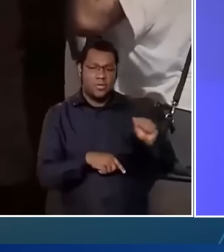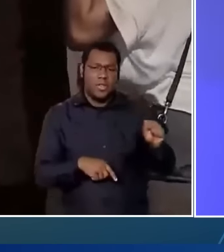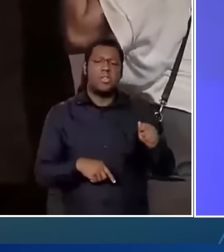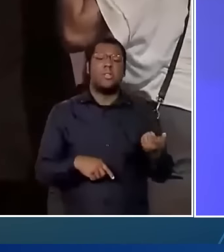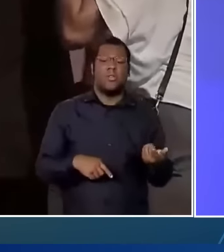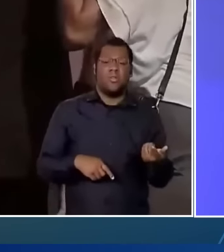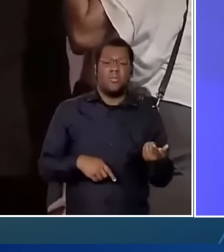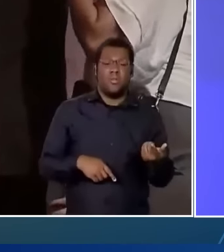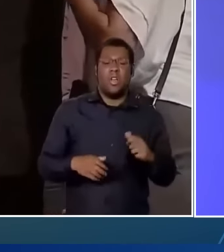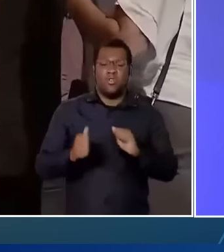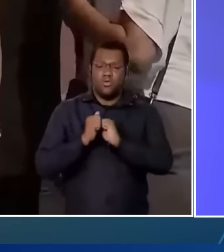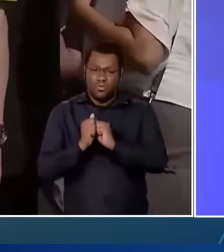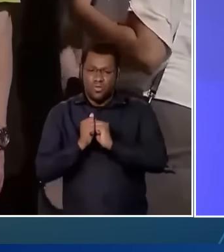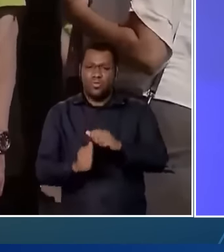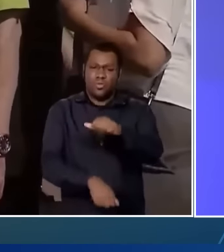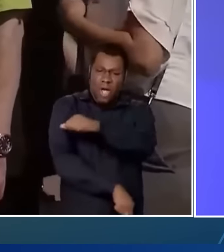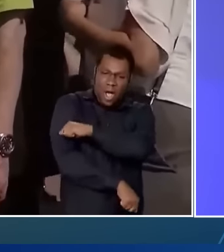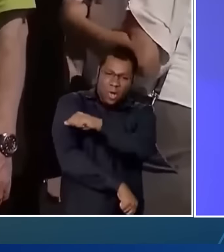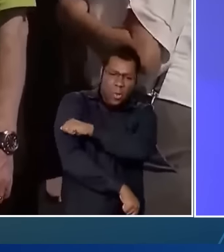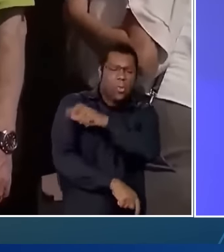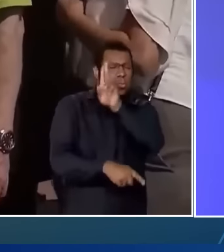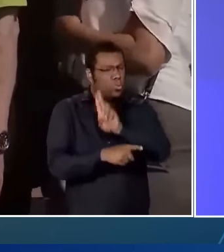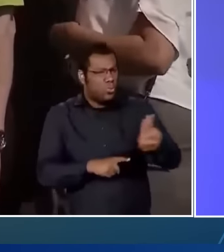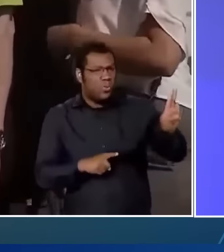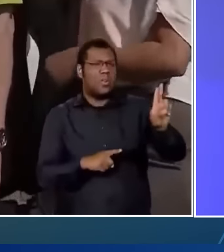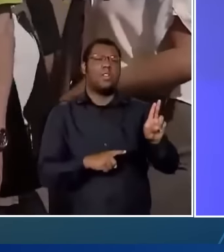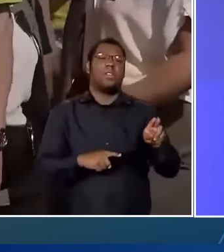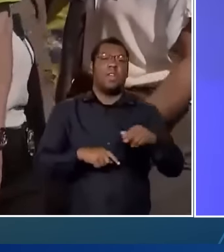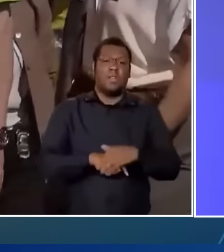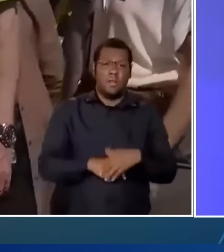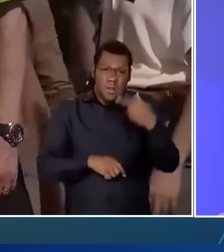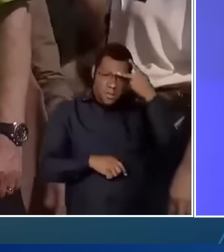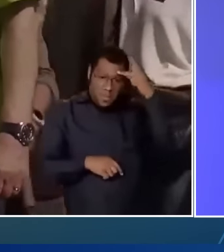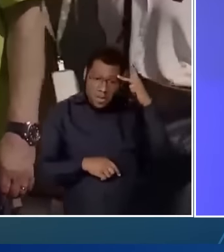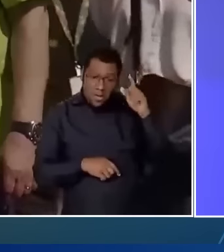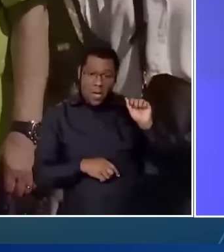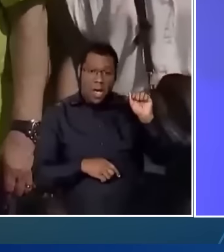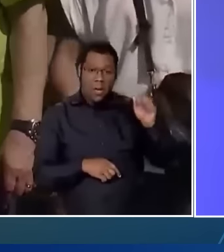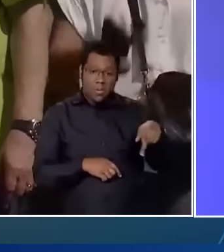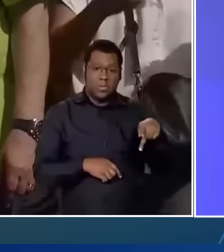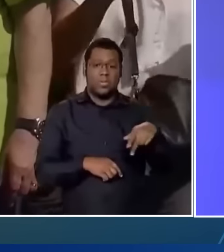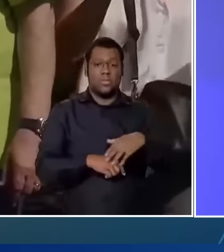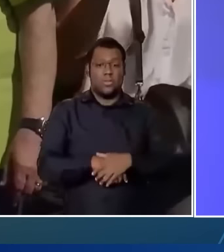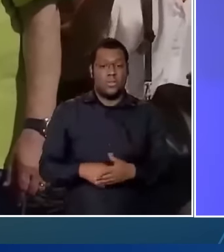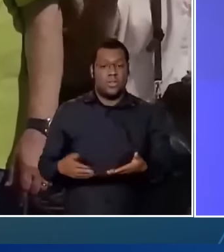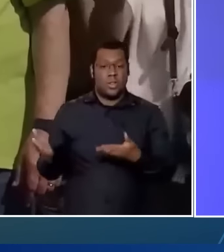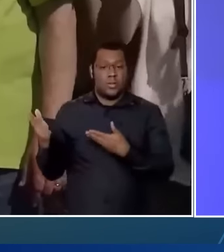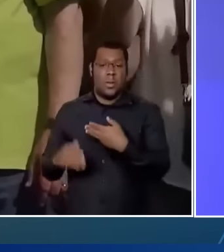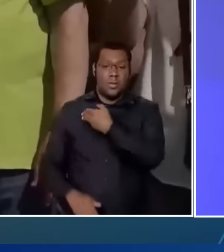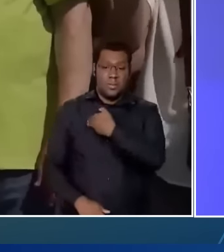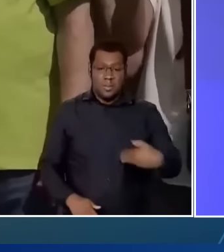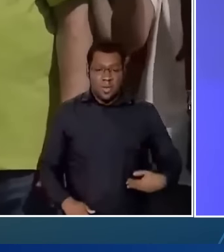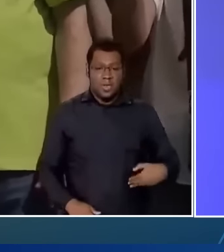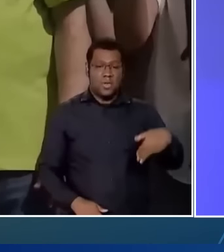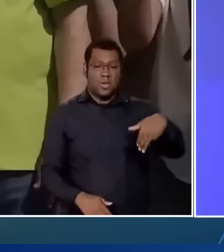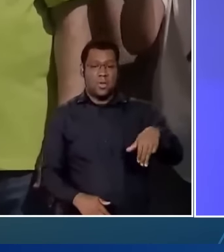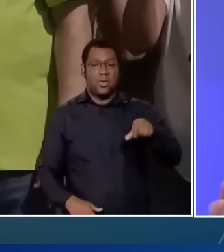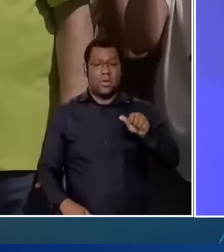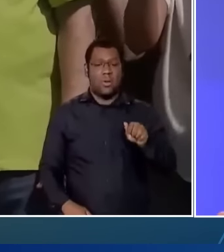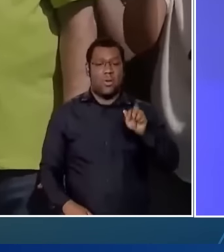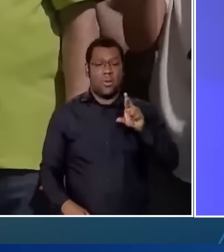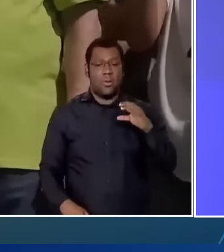a depender da natureza da infração, a candidatura pode ser impugnada. Evidentemente não é o caso aí. Mas,